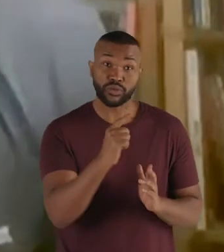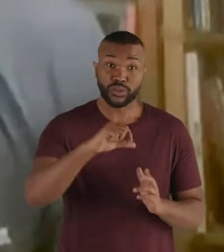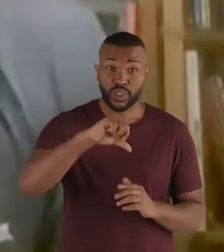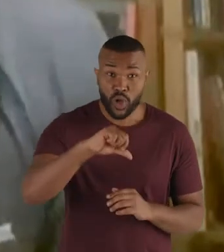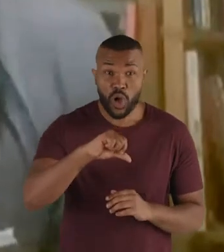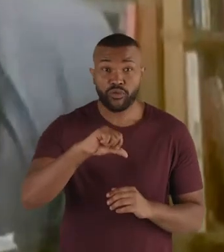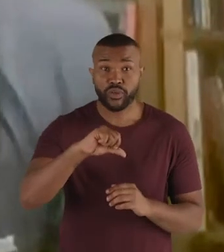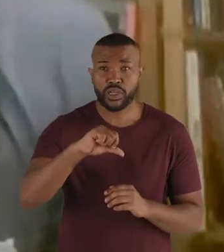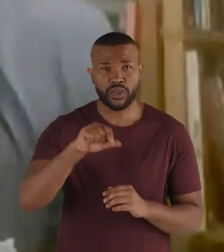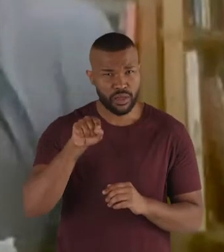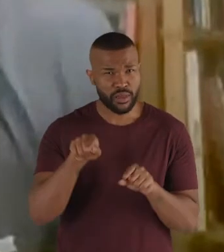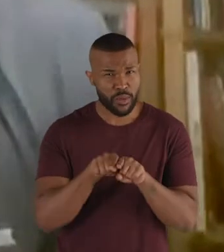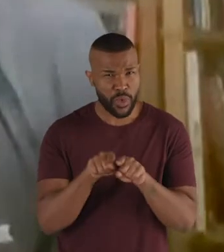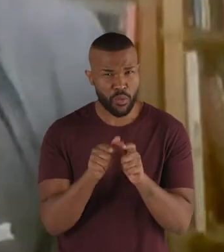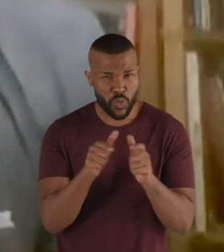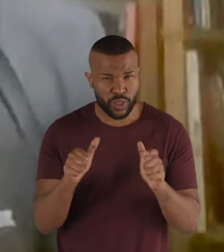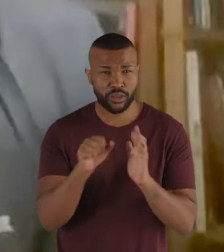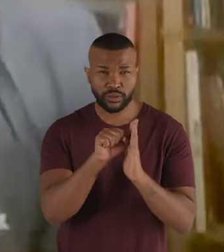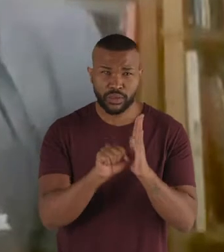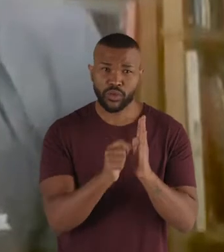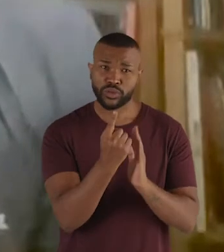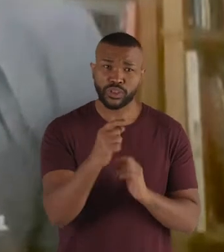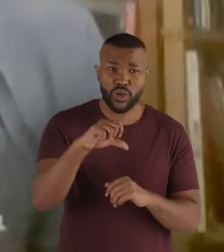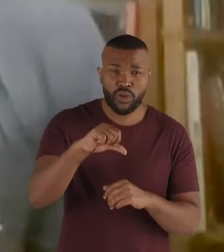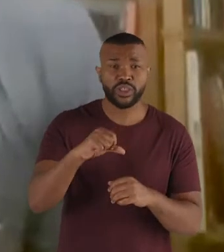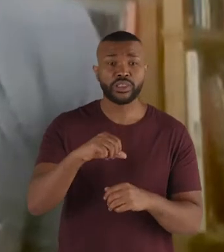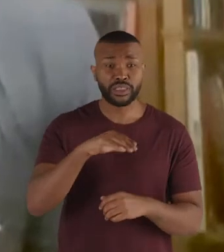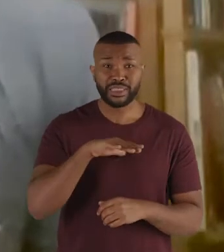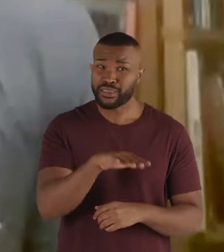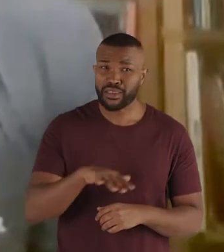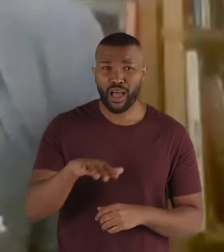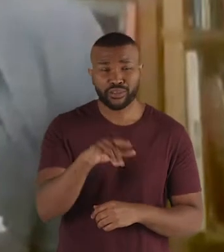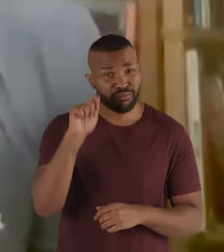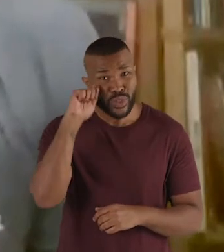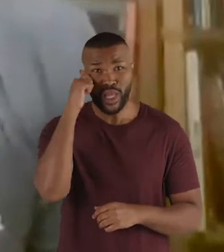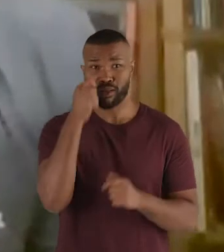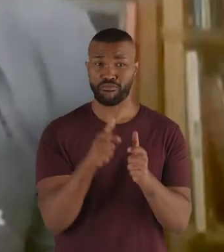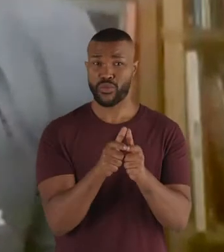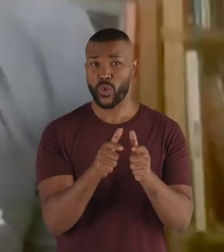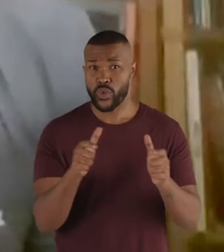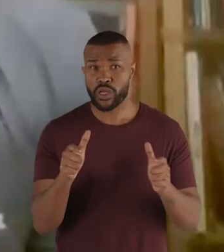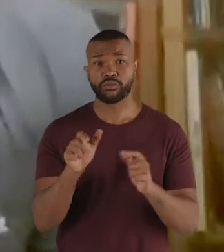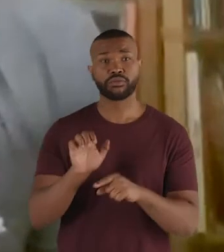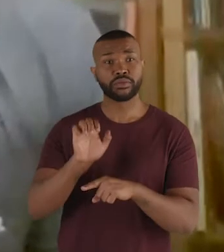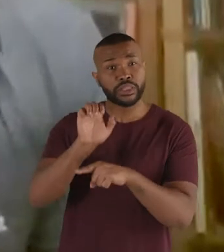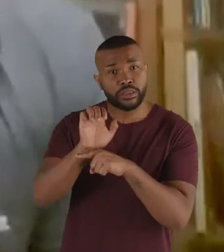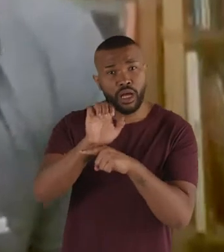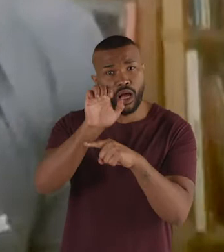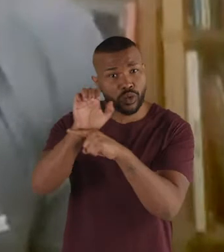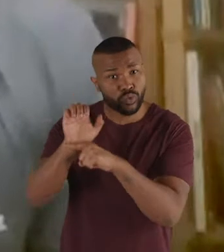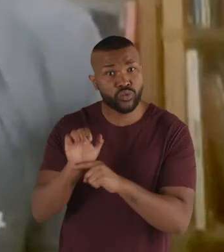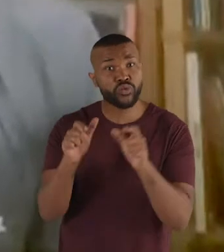XIX, em boa parte do século XIX, eram cidades extremamente negras, entendeu? Eram estados,